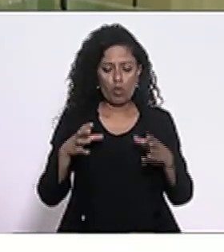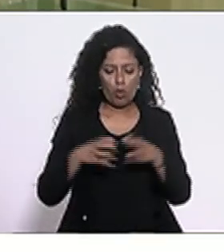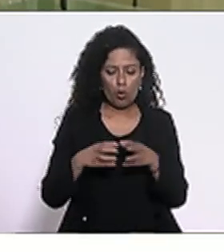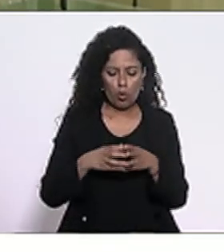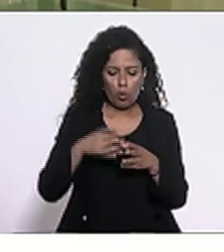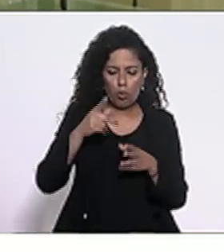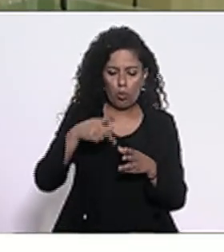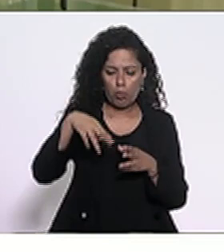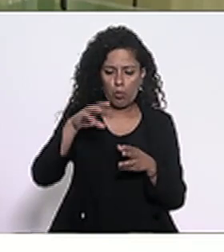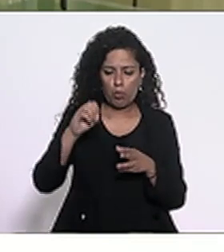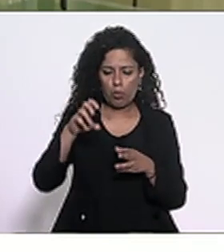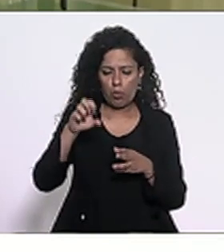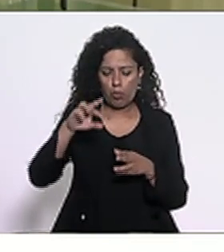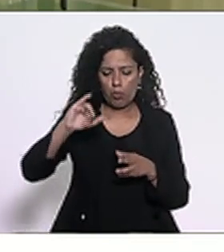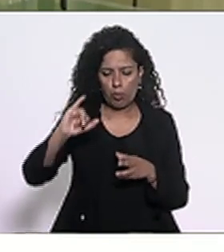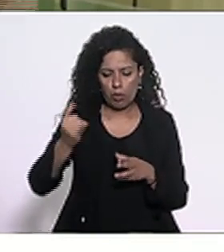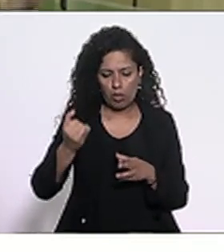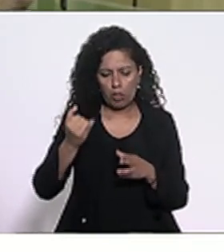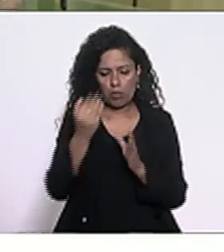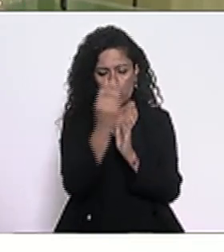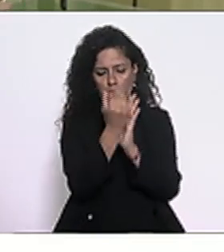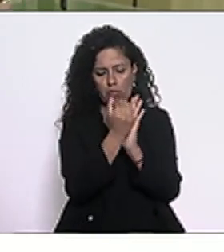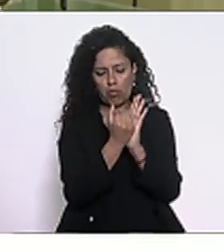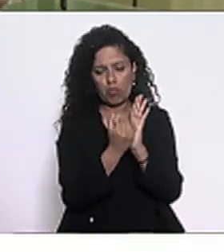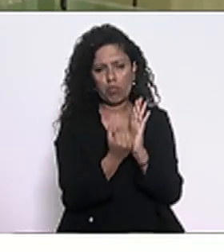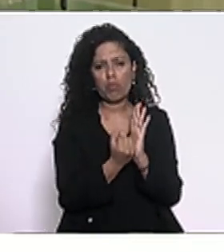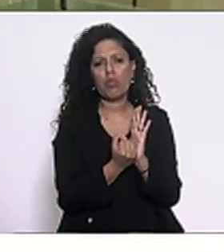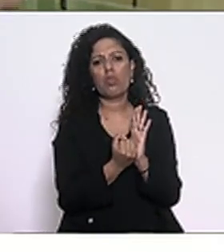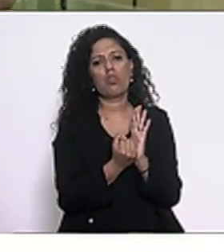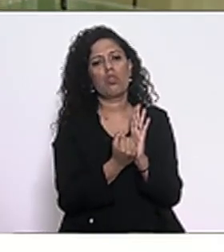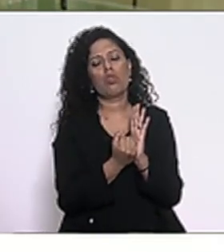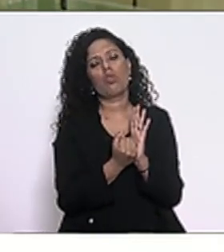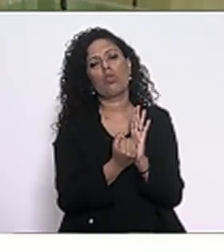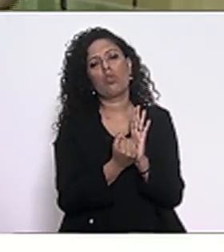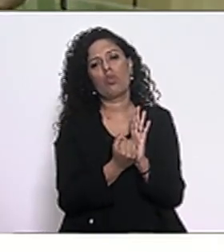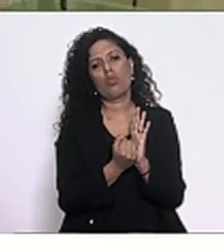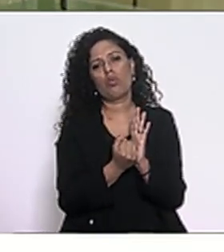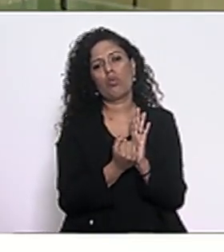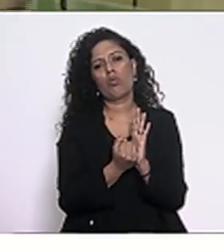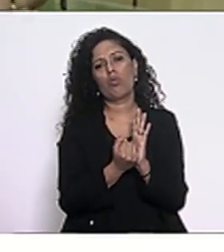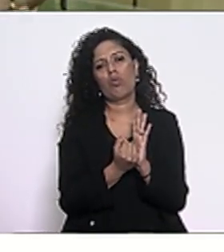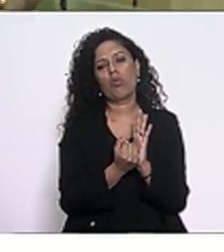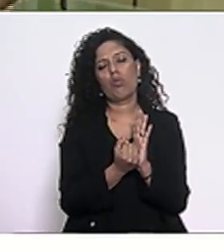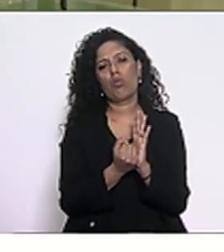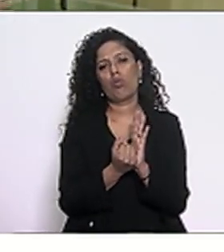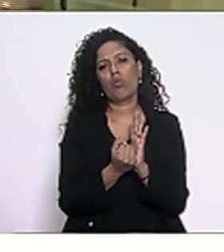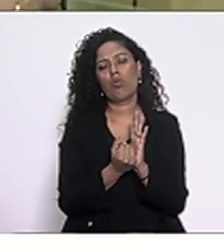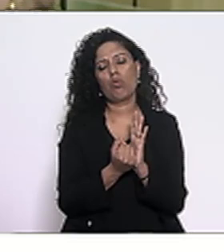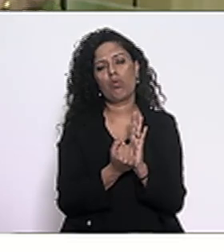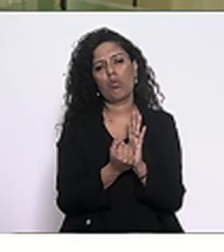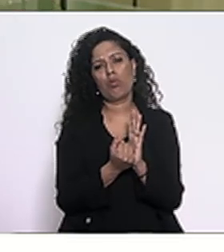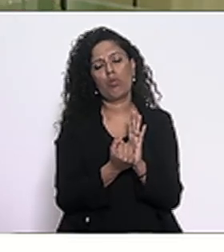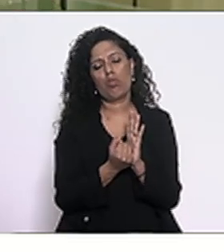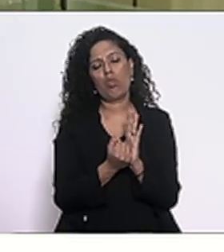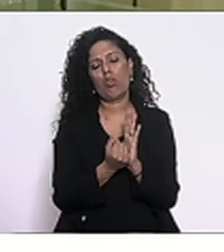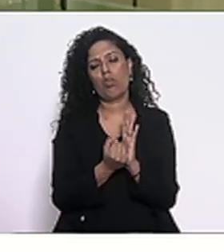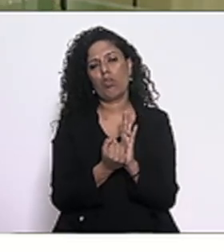um orçamento de, tirando aí o custeio de